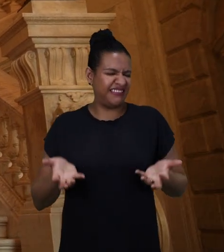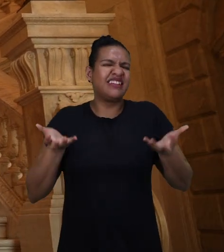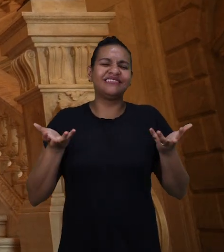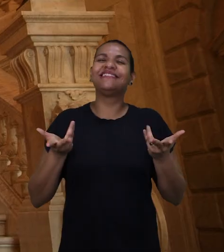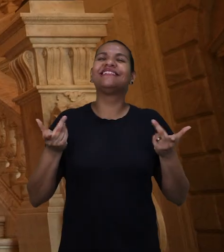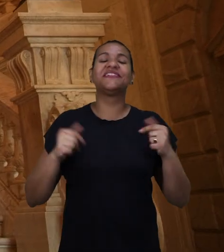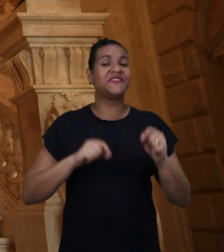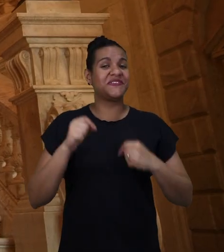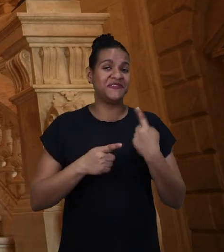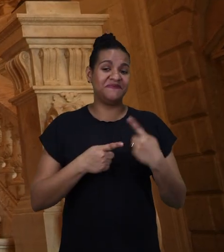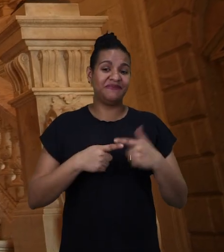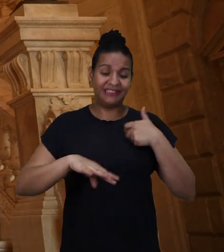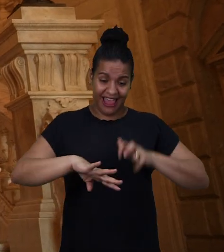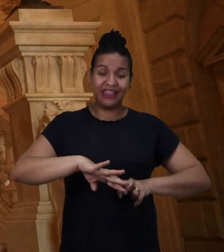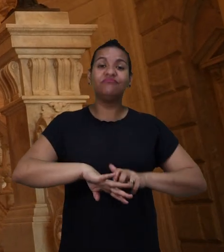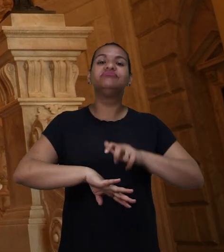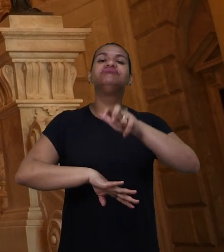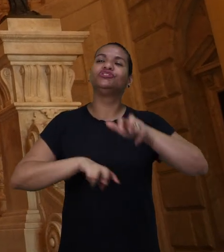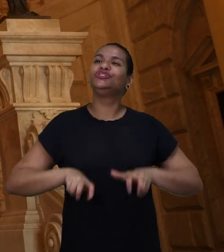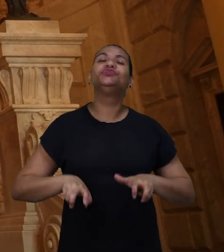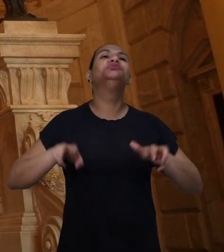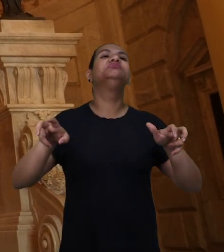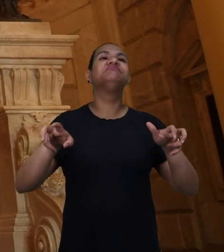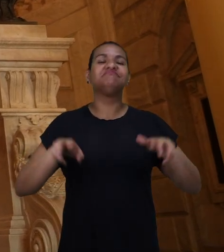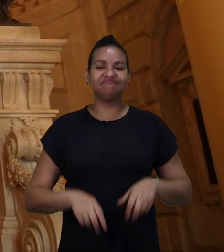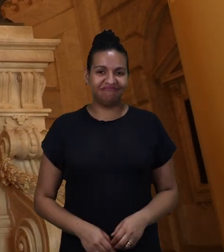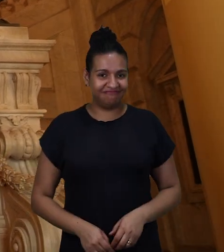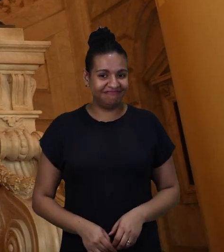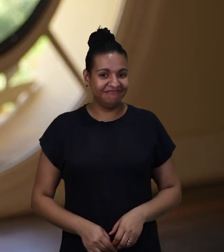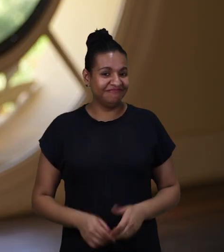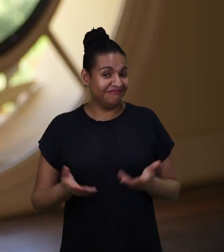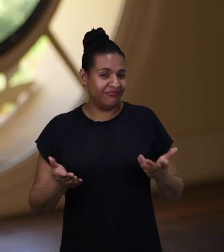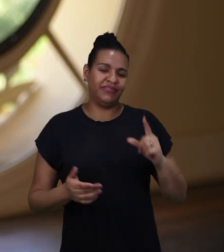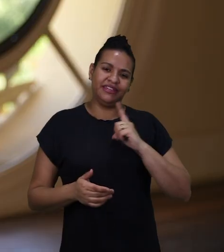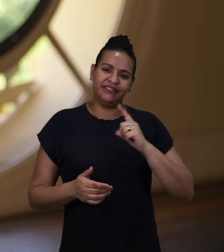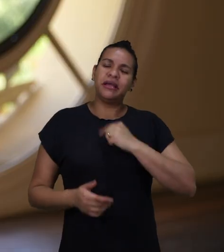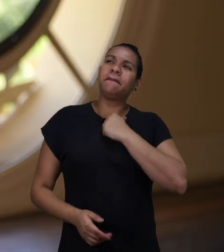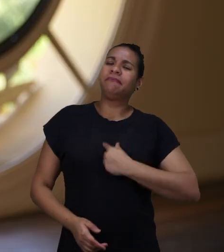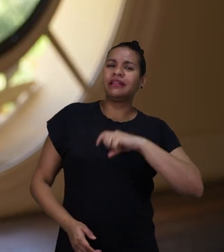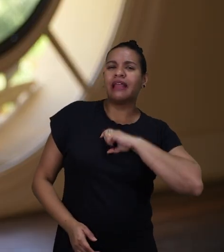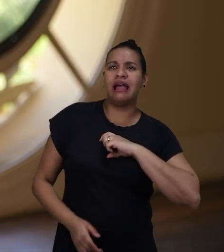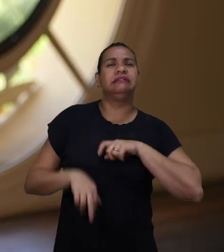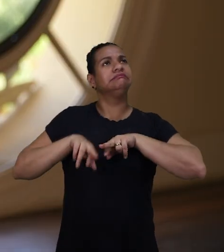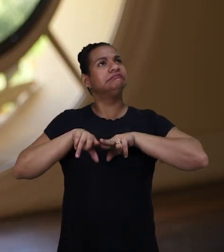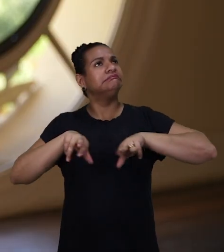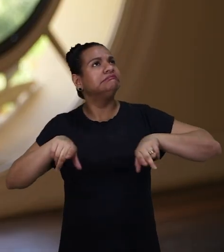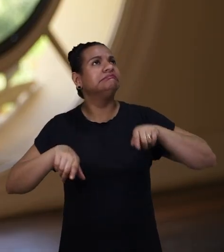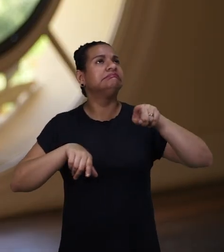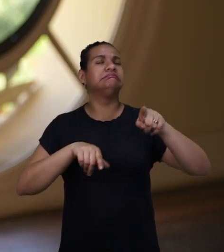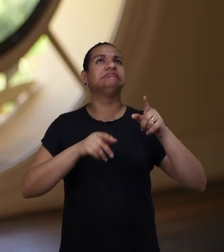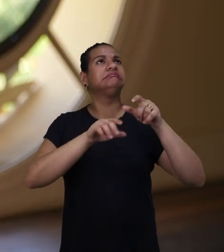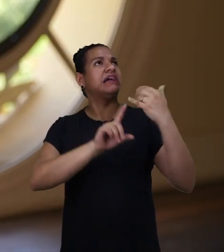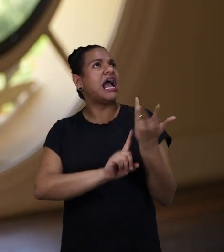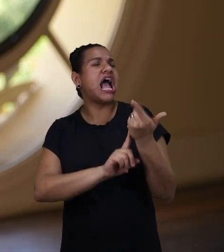a grandeza, as escadas para subir. Preta tira selfie diante da escadaria. Assim como tem as medalhas, os brasões,